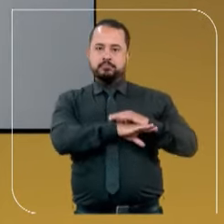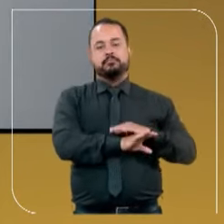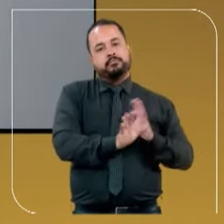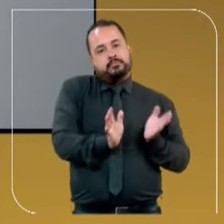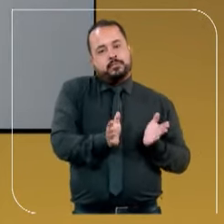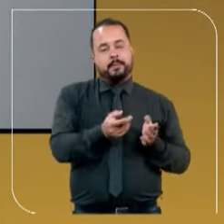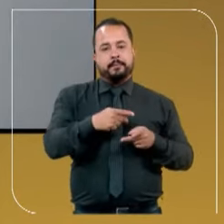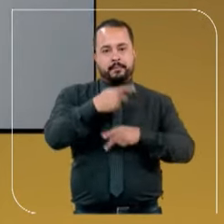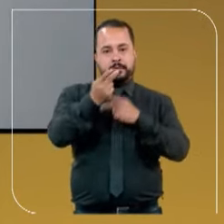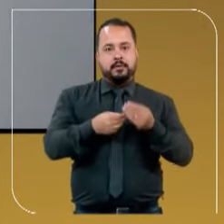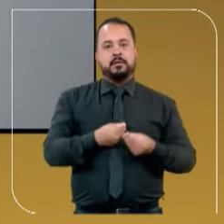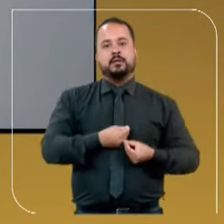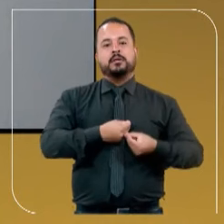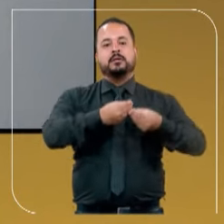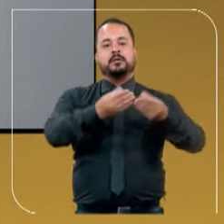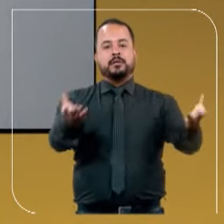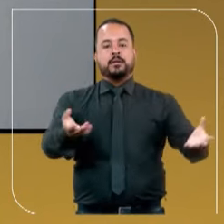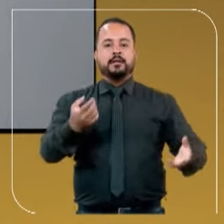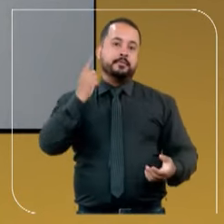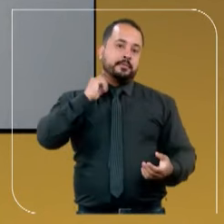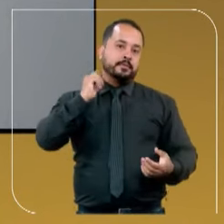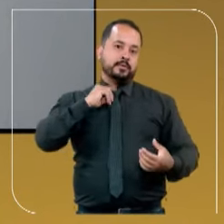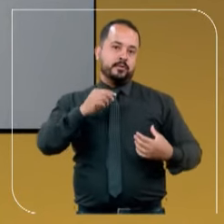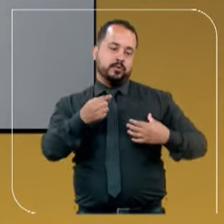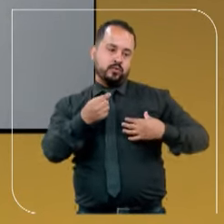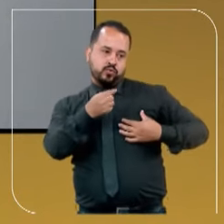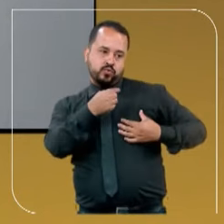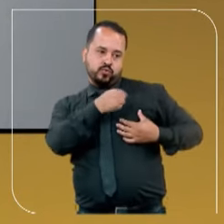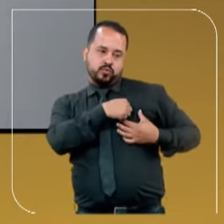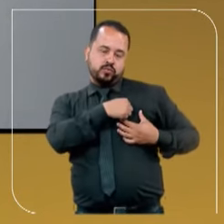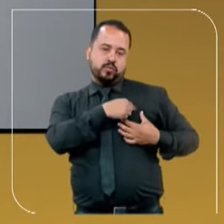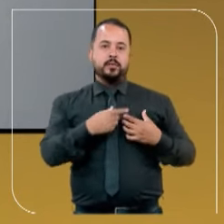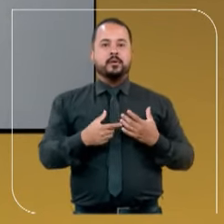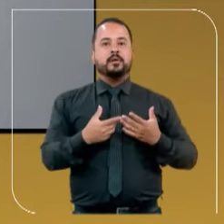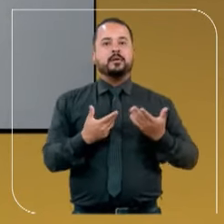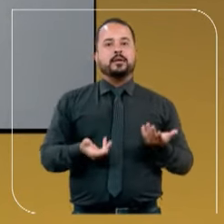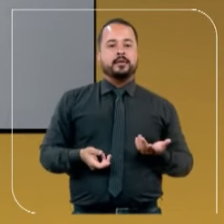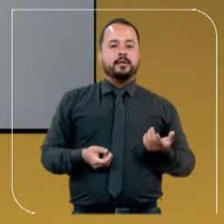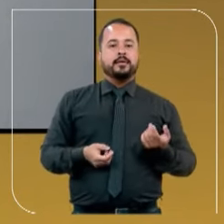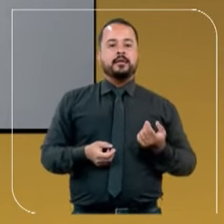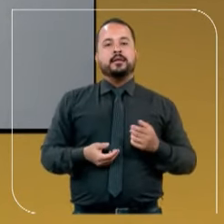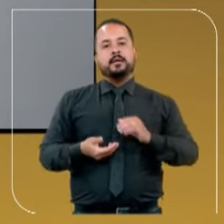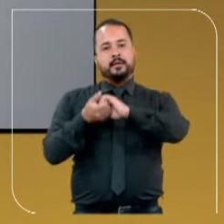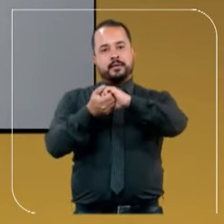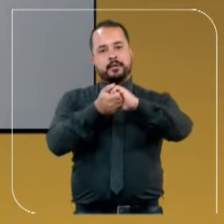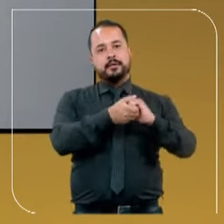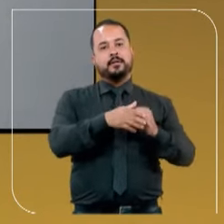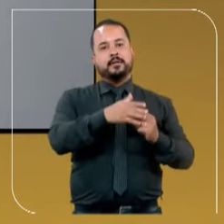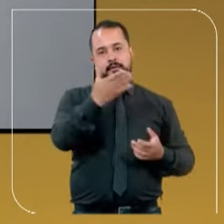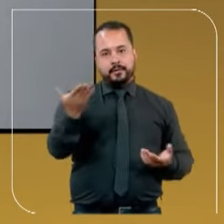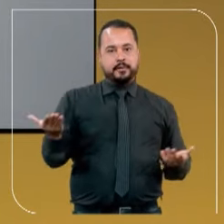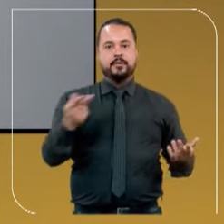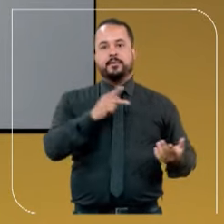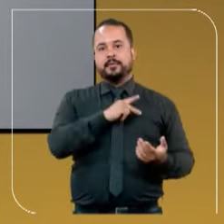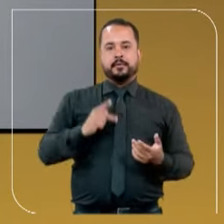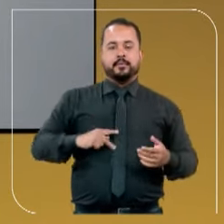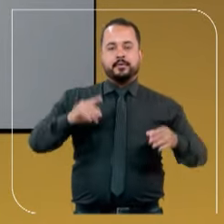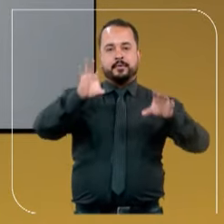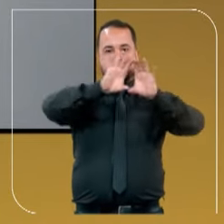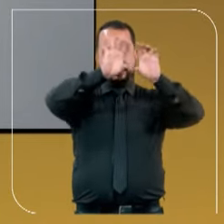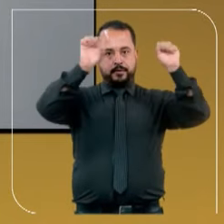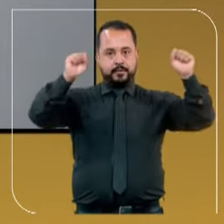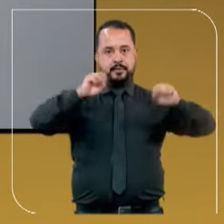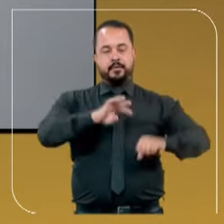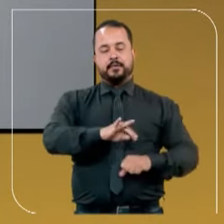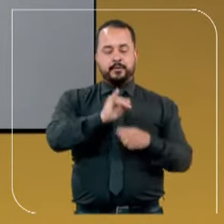nomeadas. Eu só faço a ressalva, então, cumprimentando o nosso presidente do Superior Tribunal de